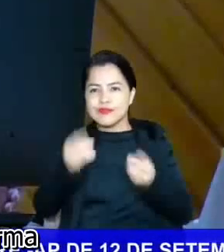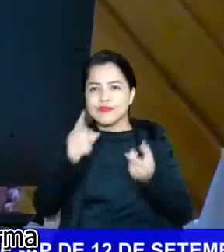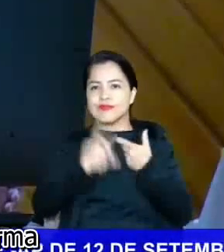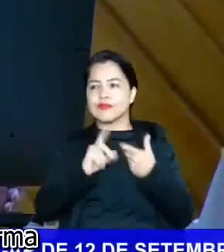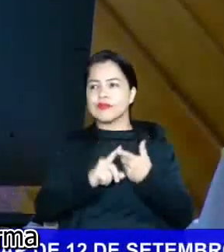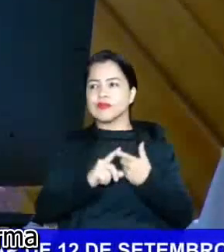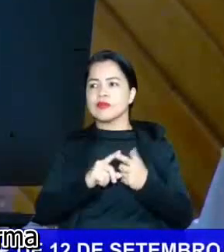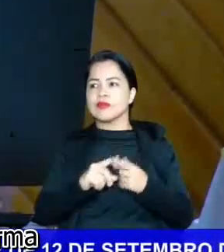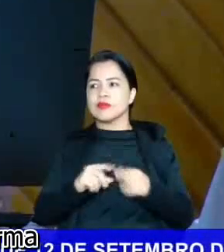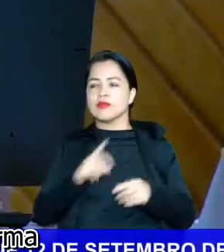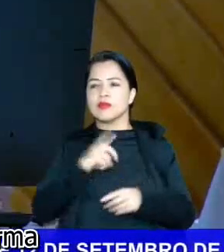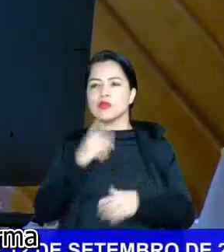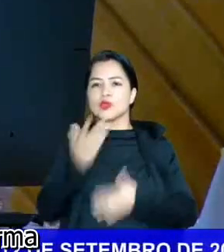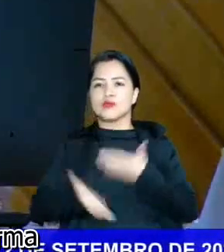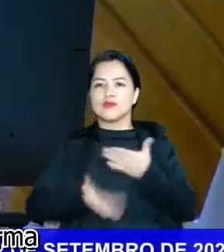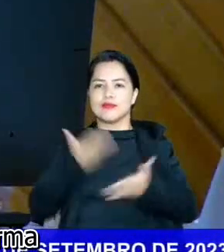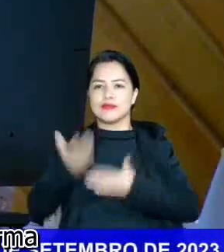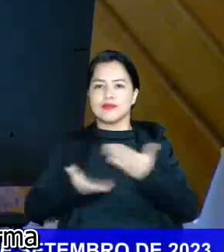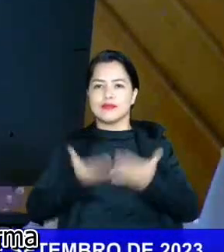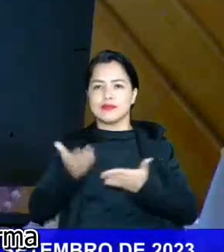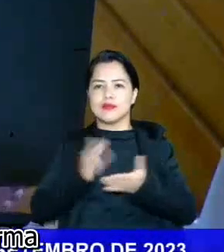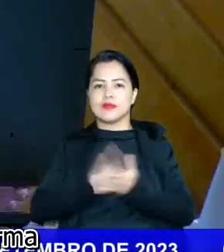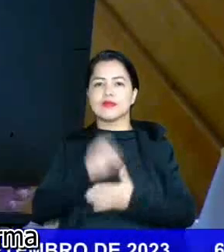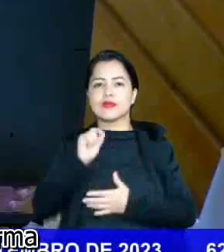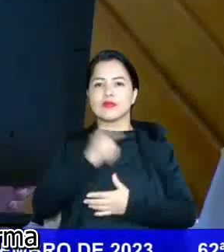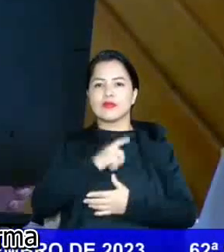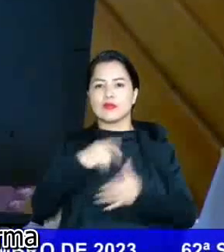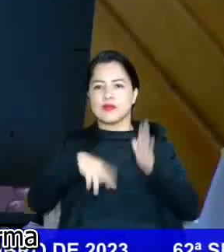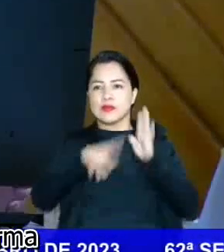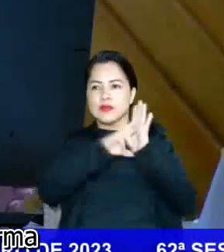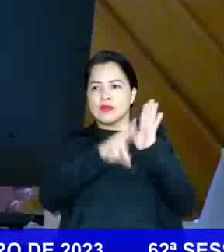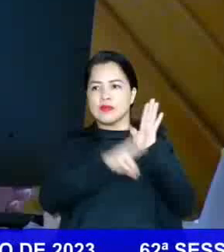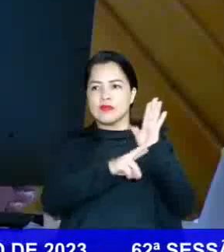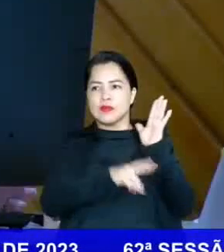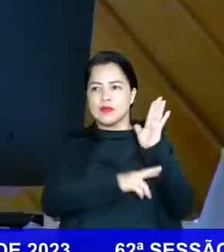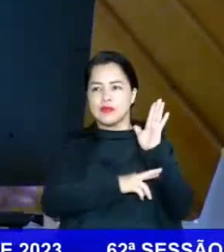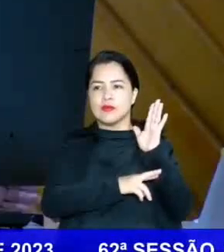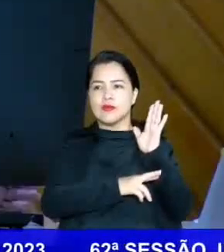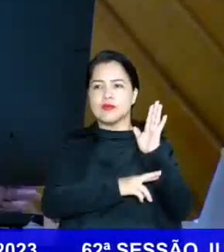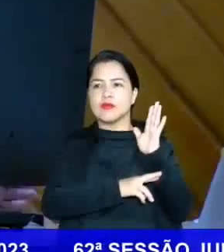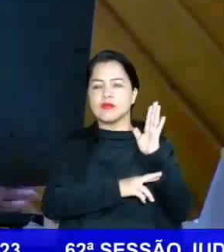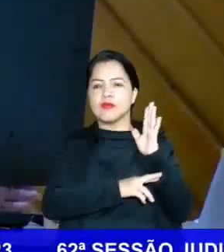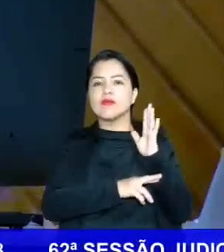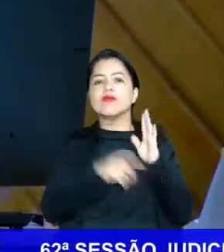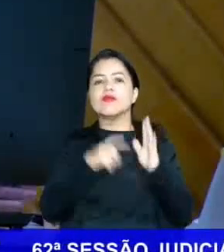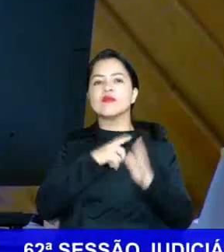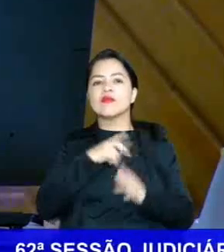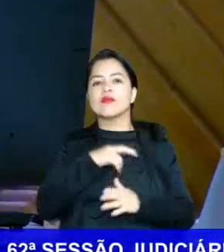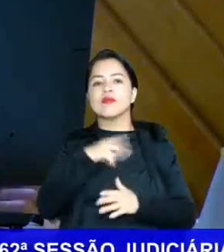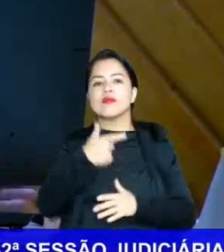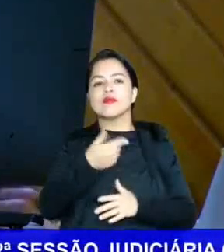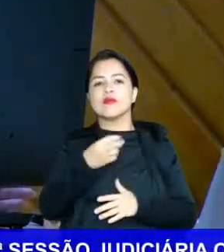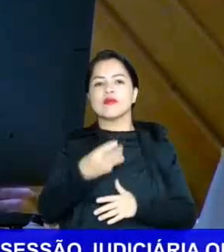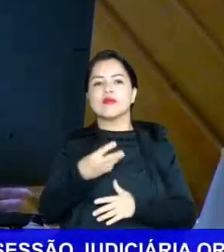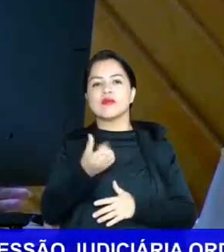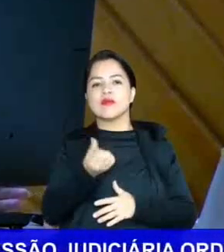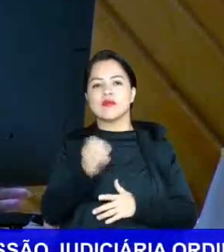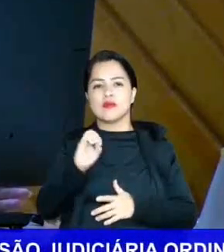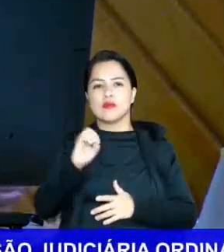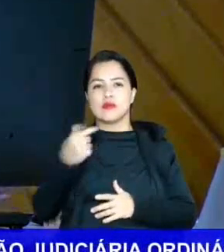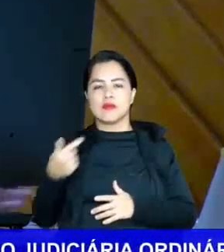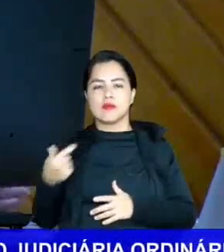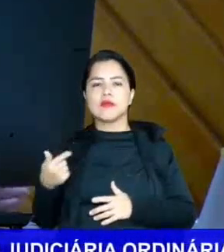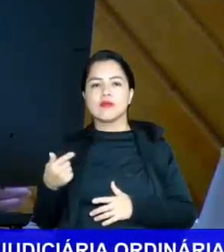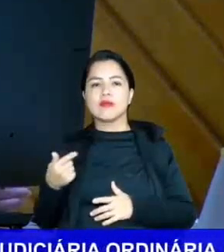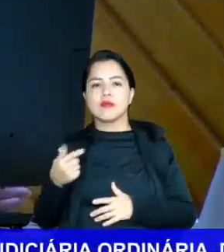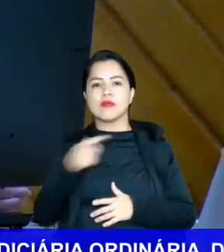né, conforme o atendimento do que dispõe a norma, a resolução TSE 23.607, tá,